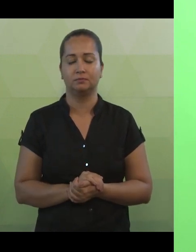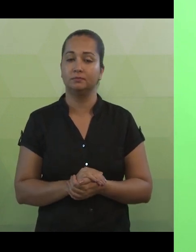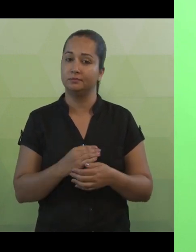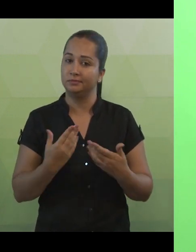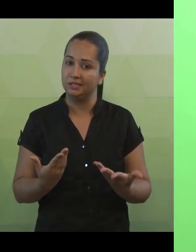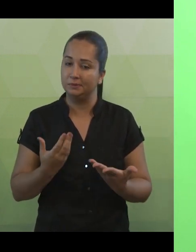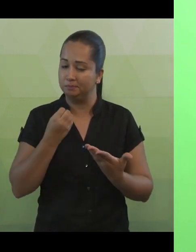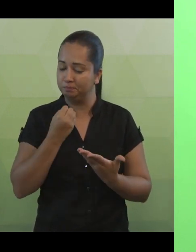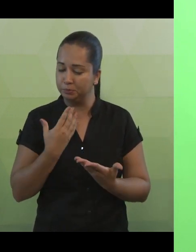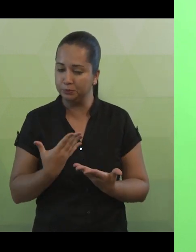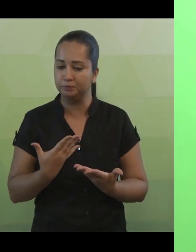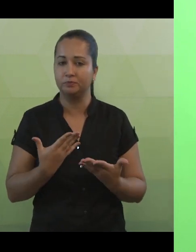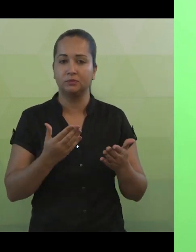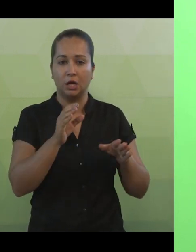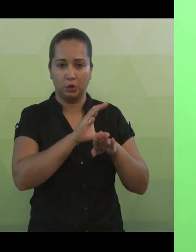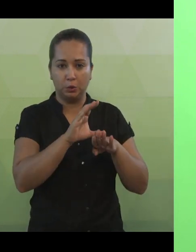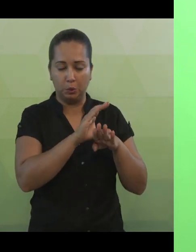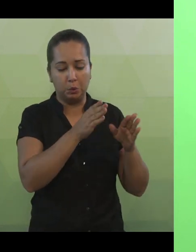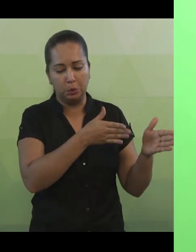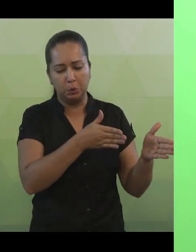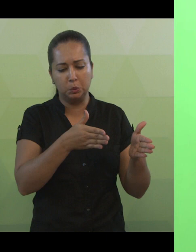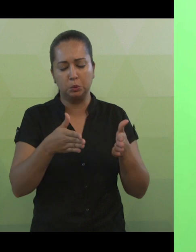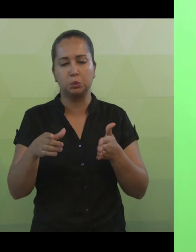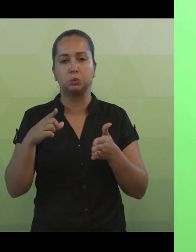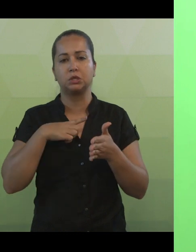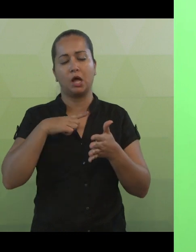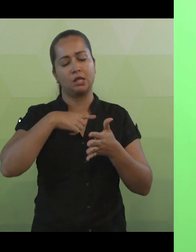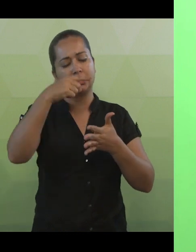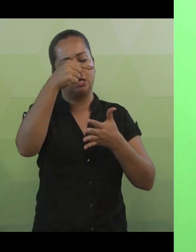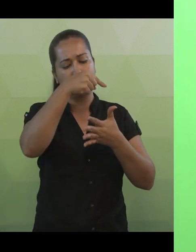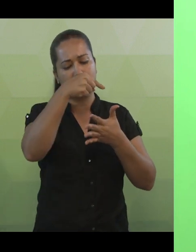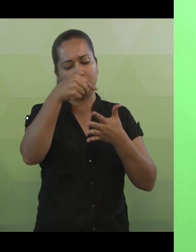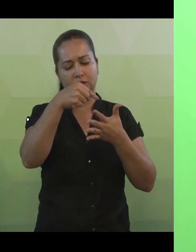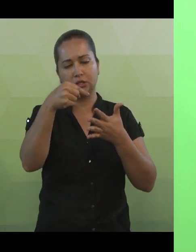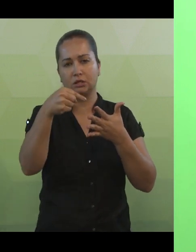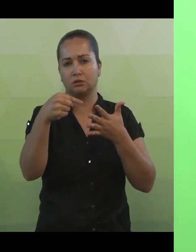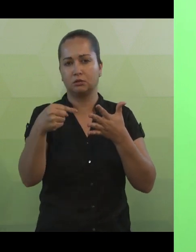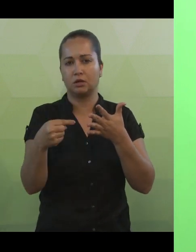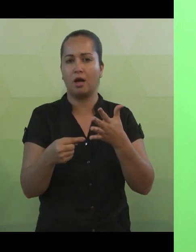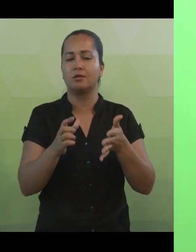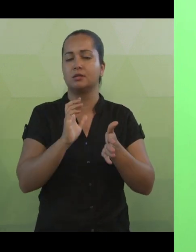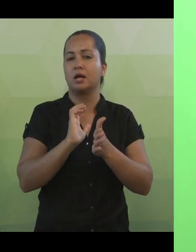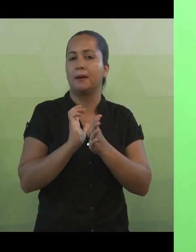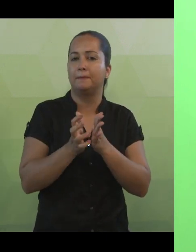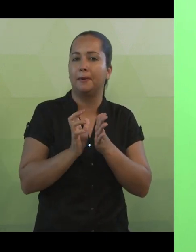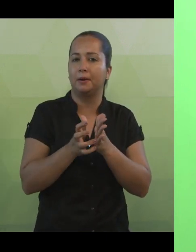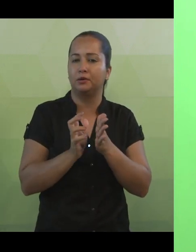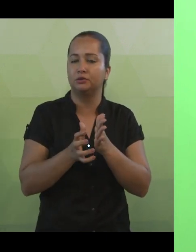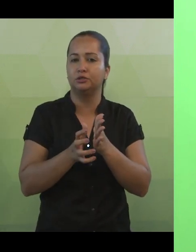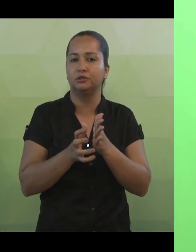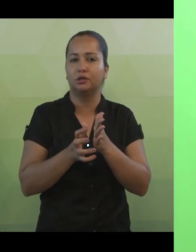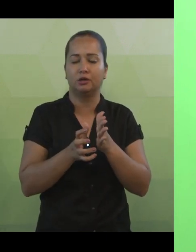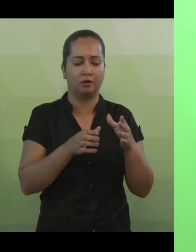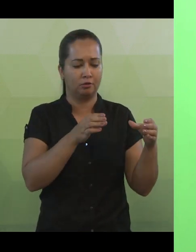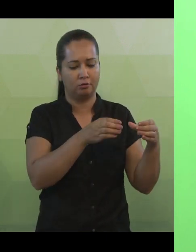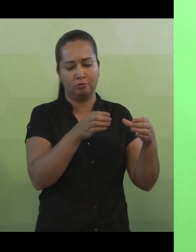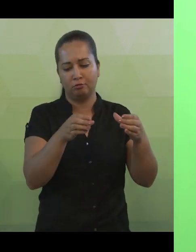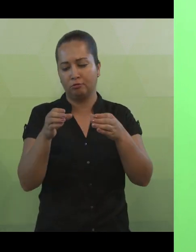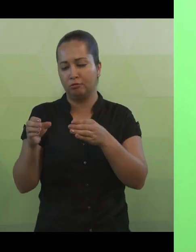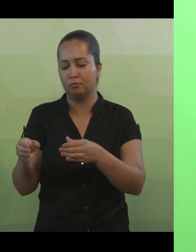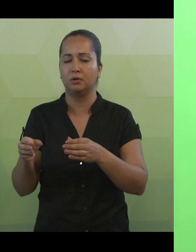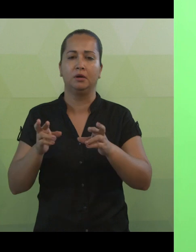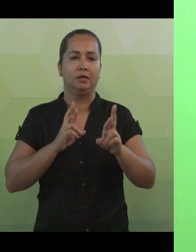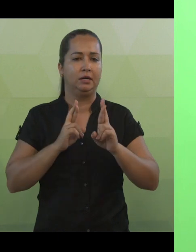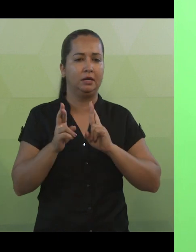Bom, pessoal, no decorrer desse curso, nós estudamos os conceitos de bancos de dados, estudamos o conceito de entidades,